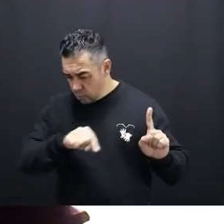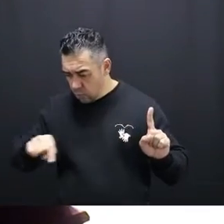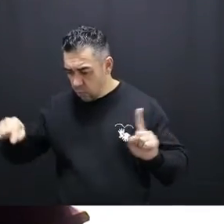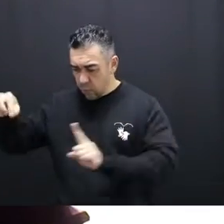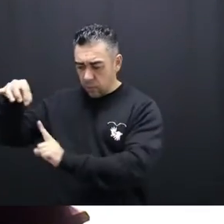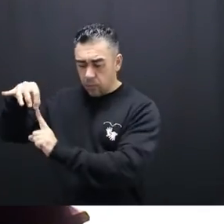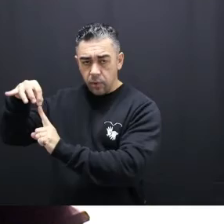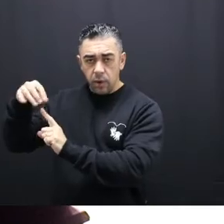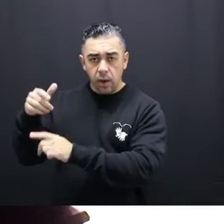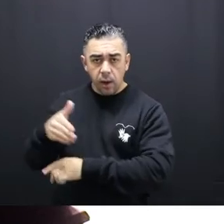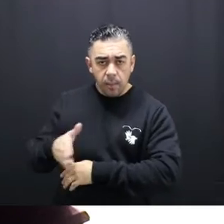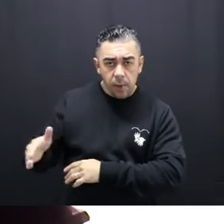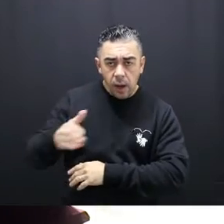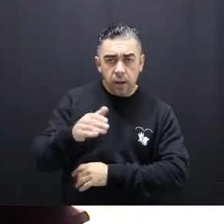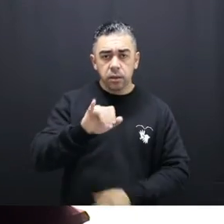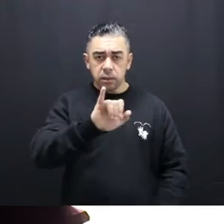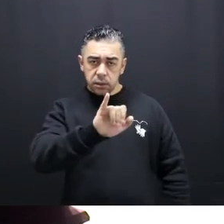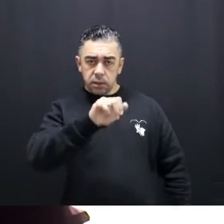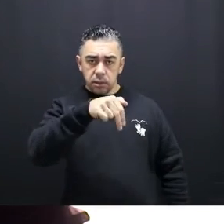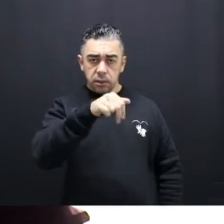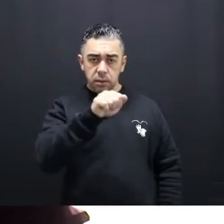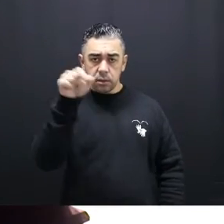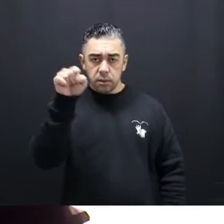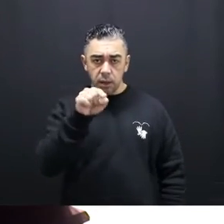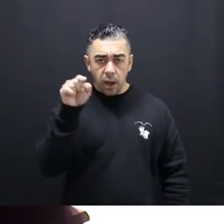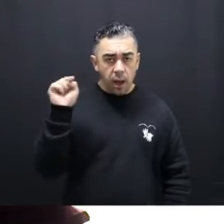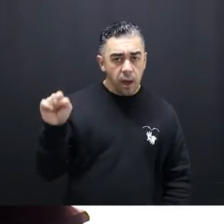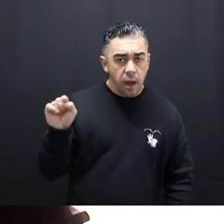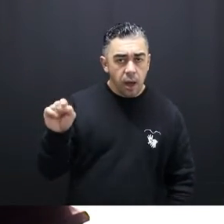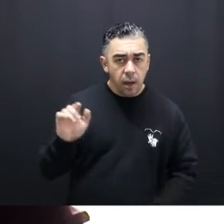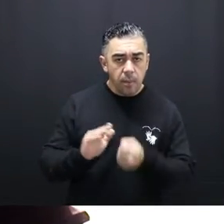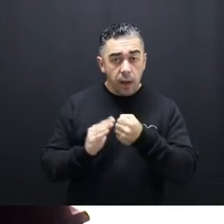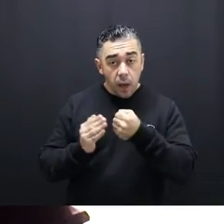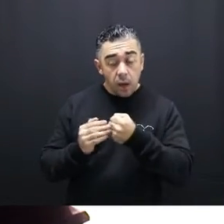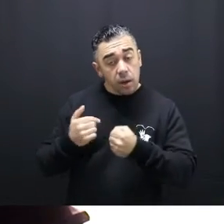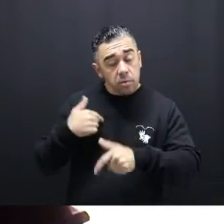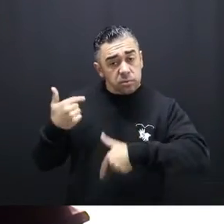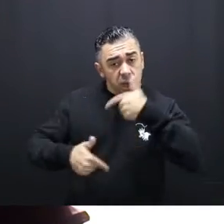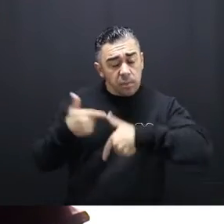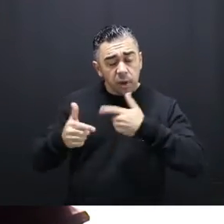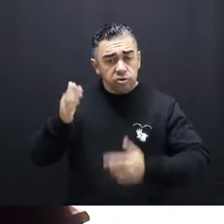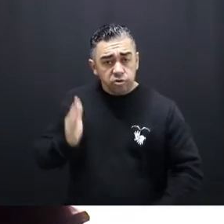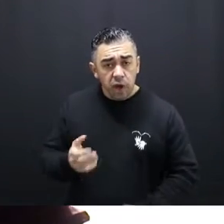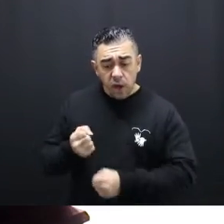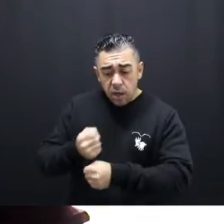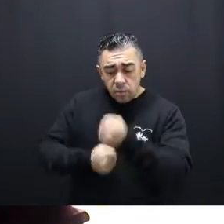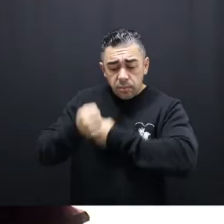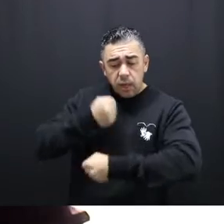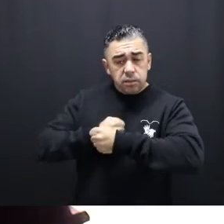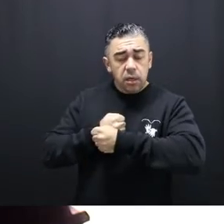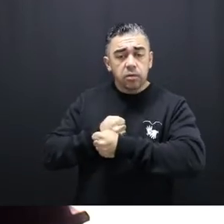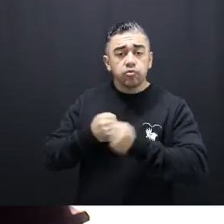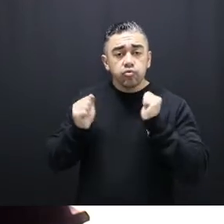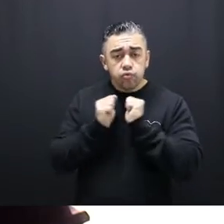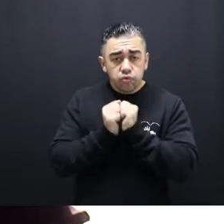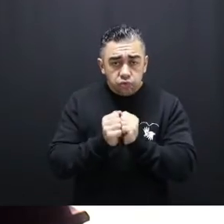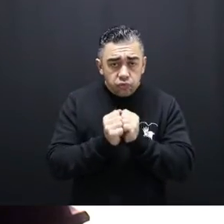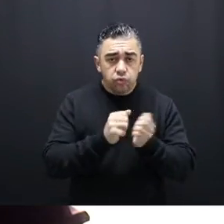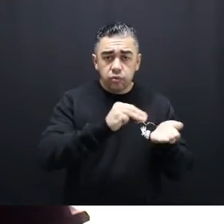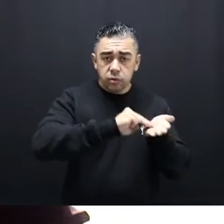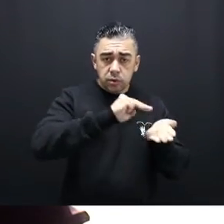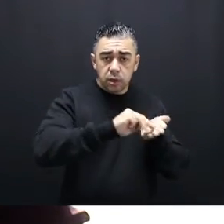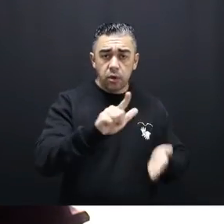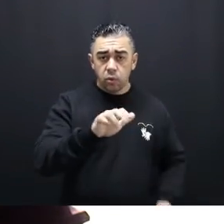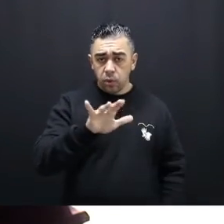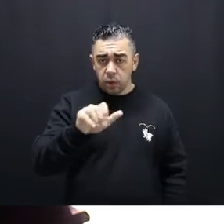extenção lidovina pela Rua Antônio Batista de Bastos eu fiz esse trabalho desde o começo do ano passado junto com o secretário o Lucas